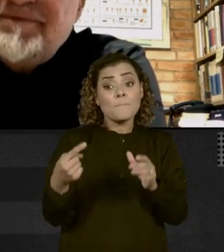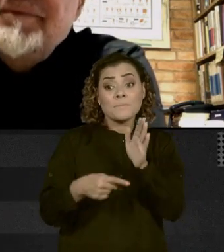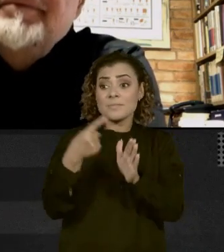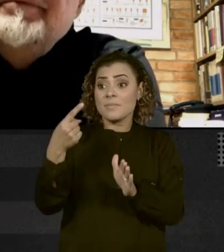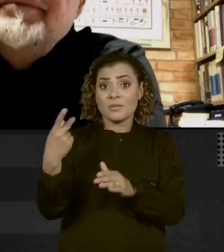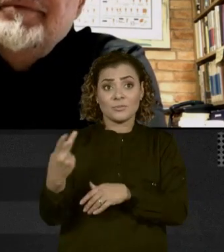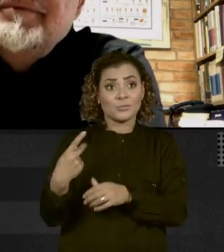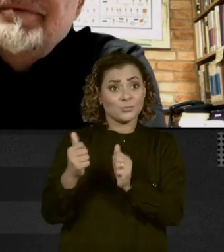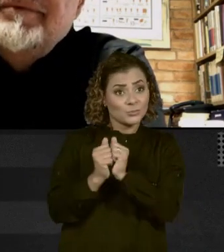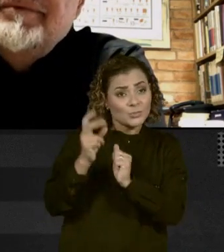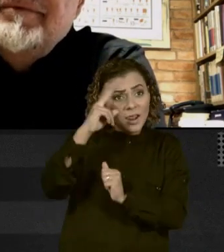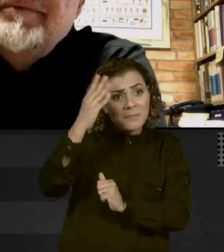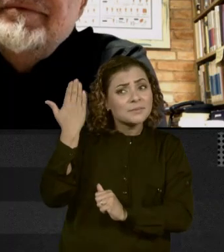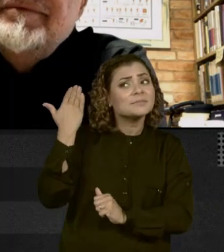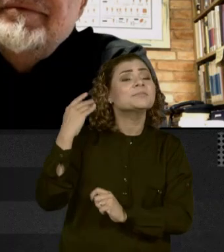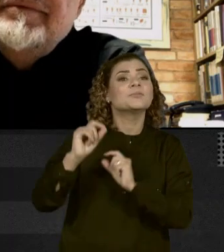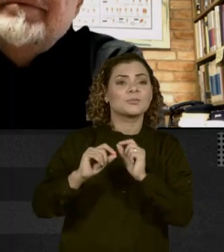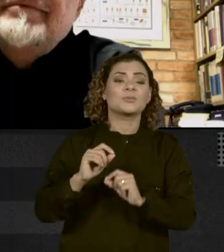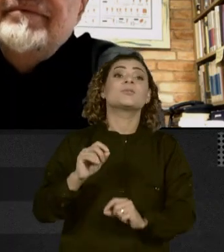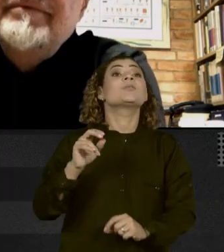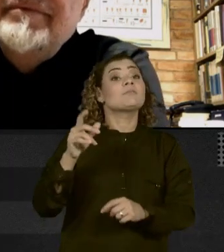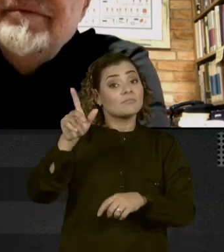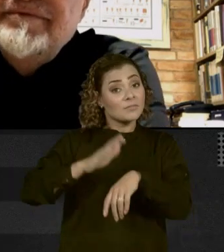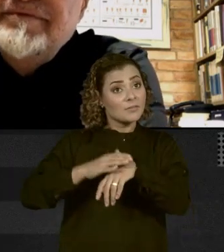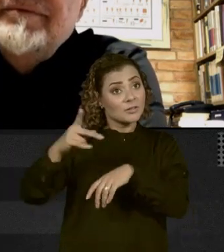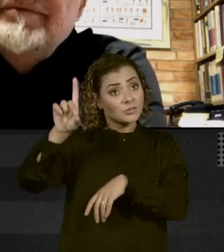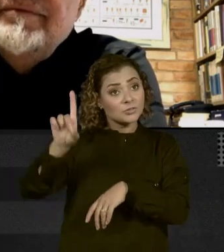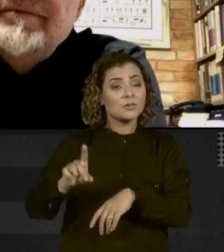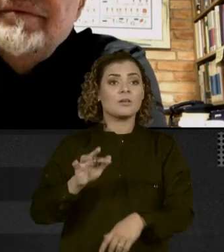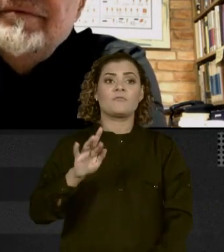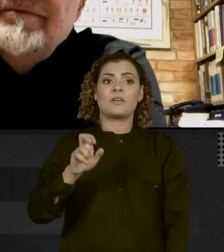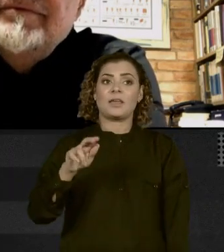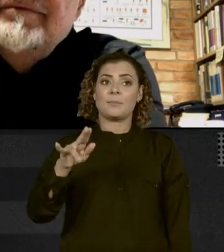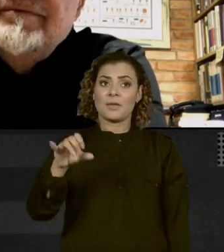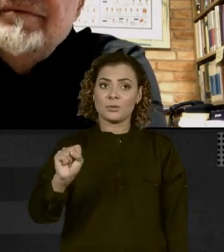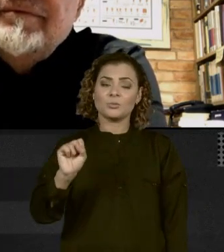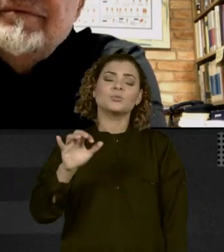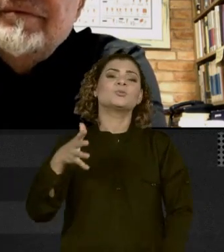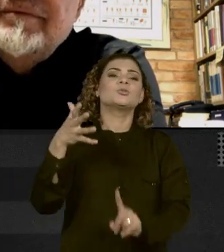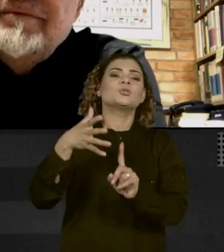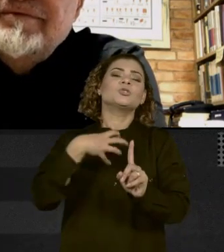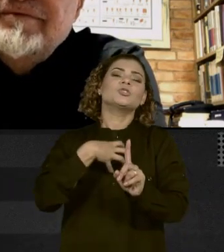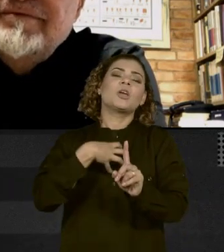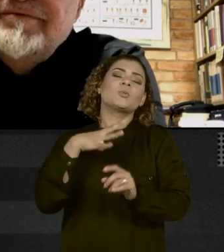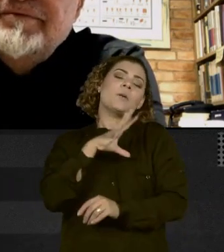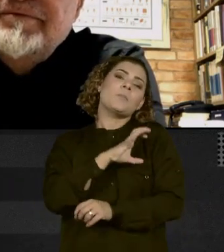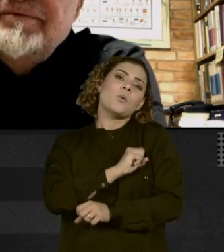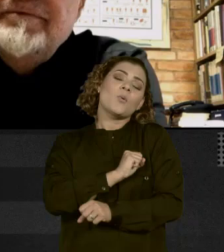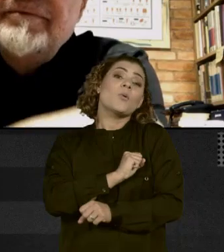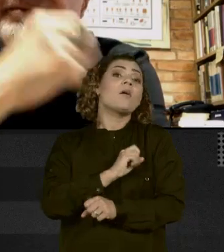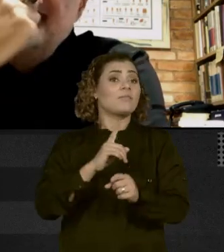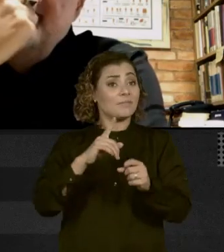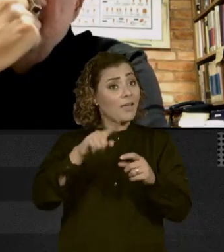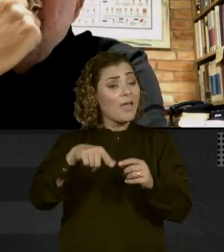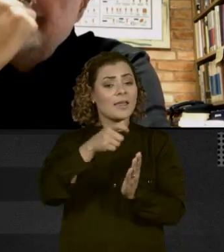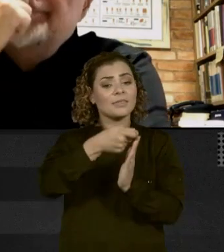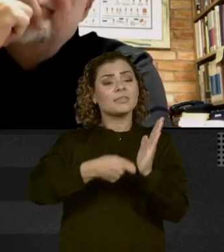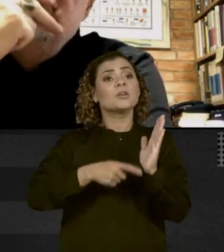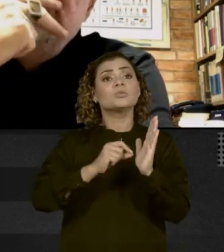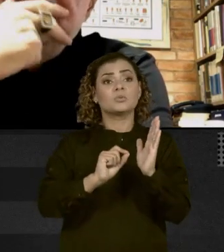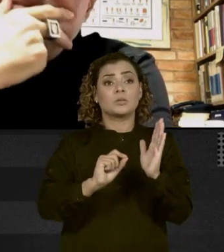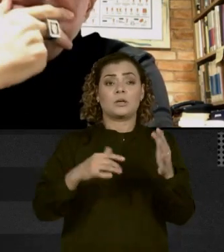de pessoas, um público sempre muito grande e com espetáculos nem sempre tão acessíveis. O